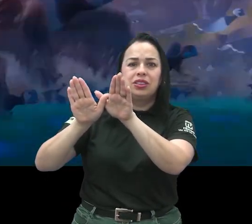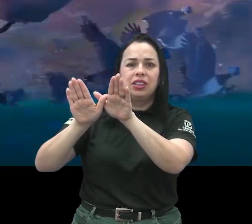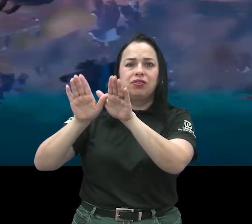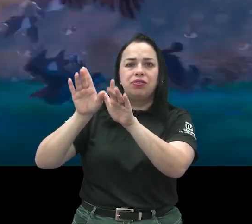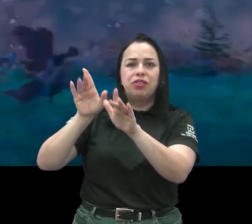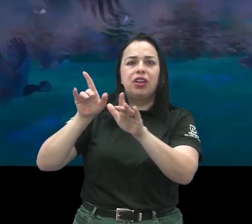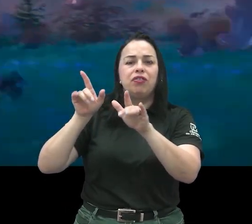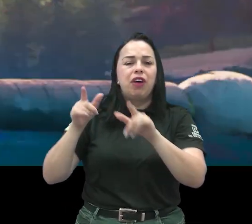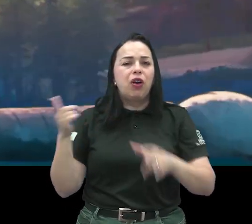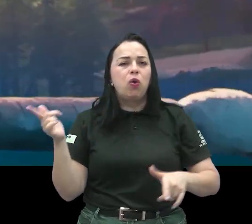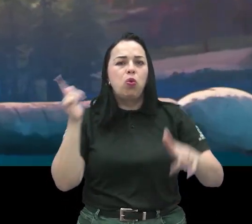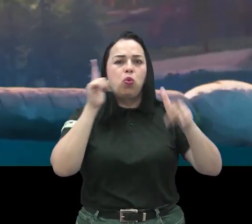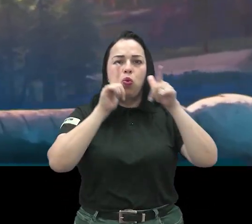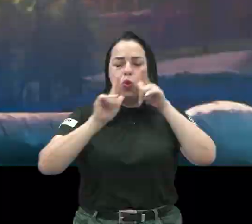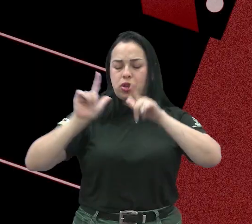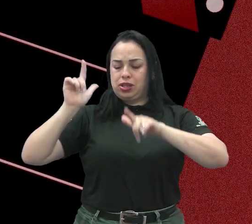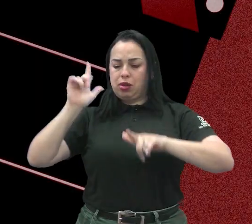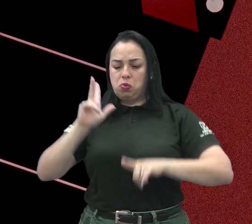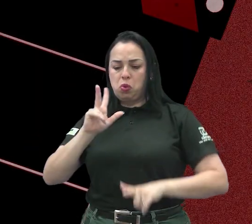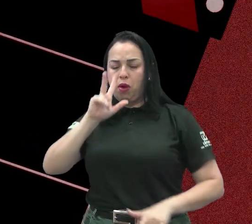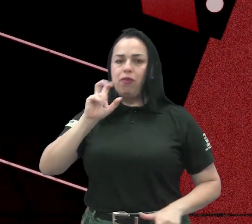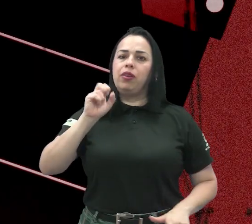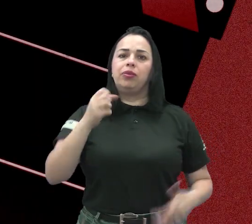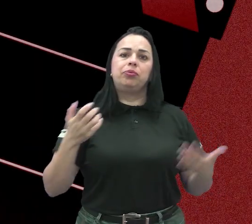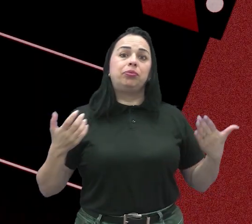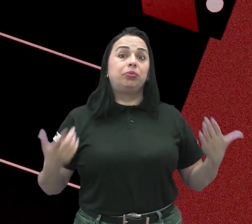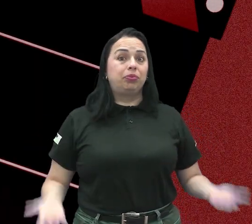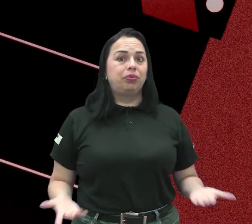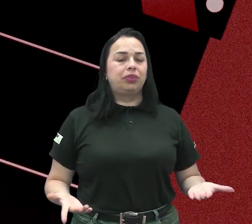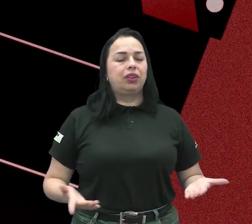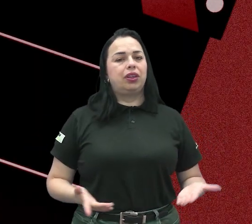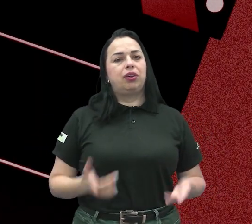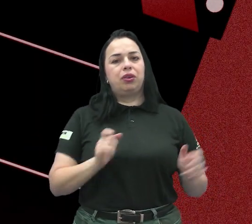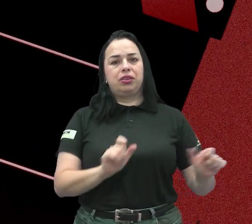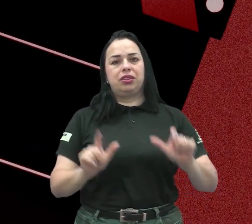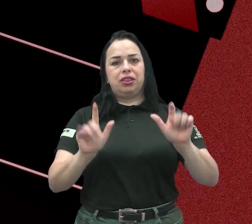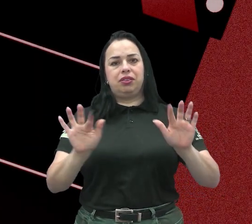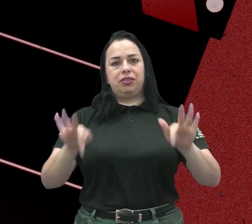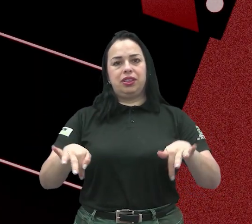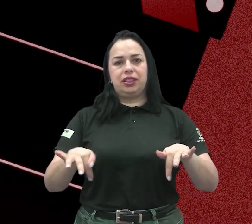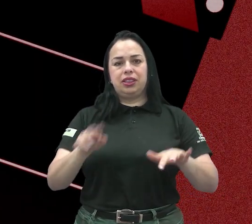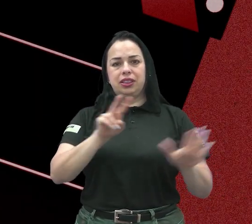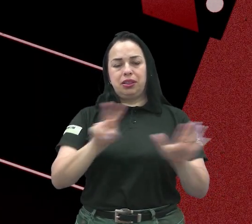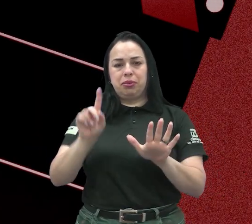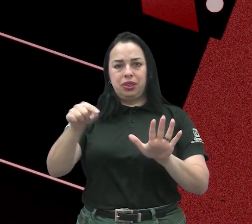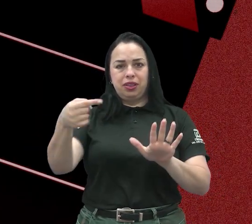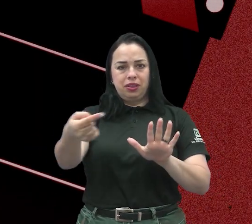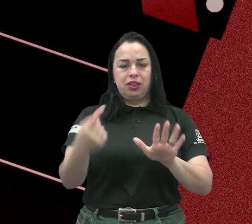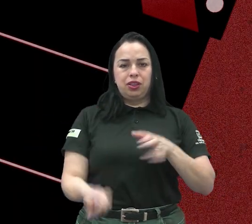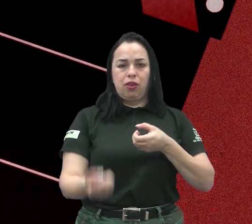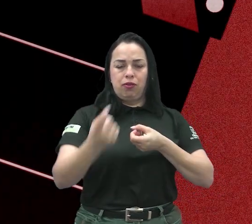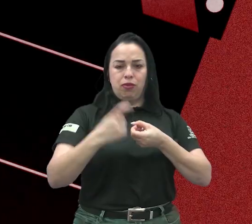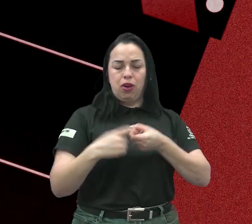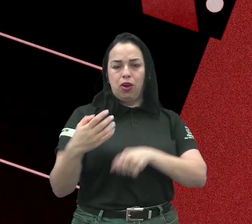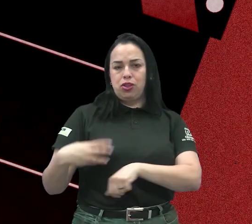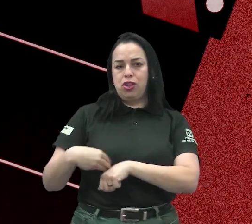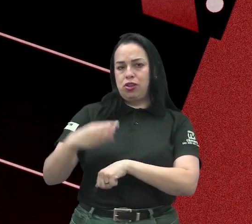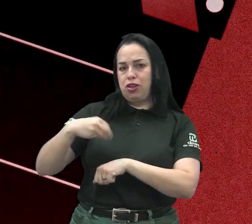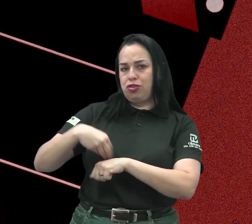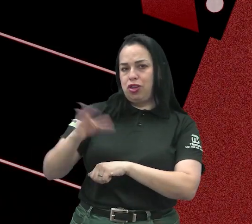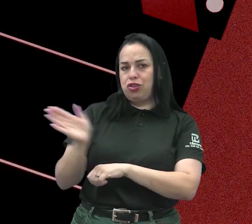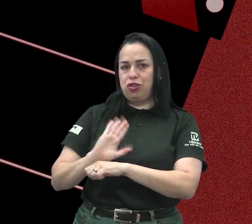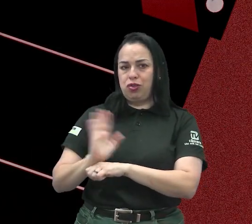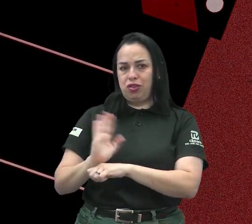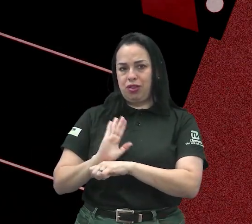encontrar força no coração. É isso, pessoal. Eu fico por aqui e semana que vem eu volto com mais uma dica de